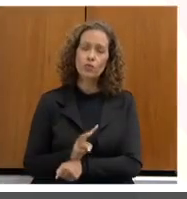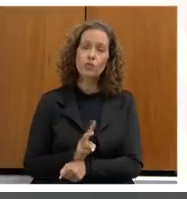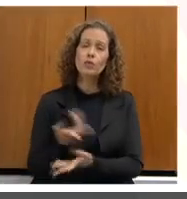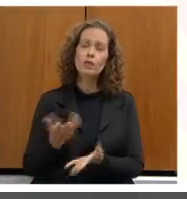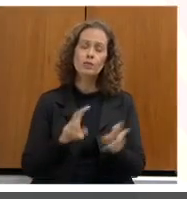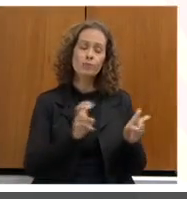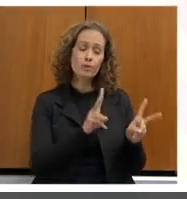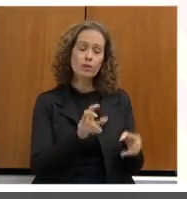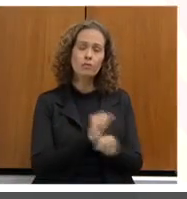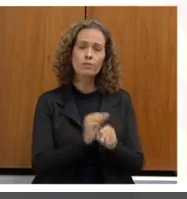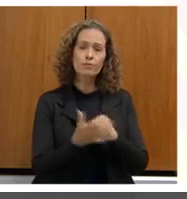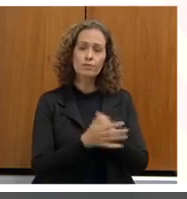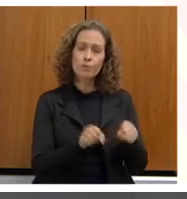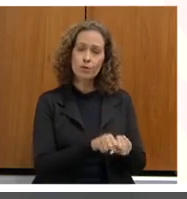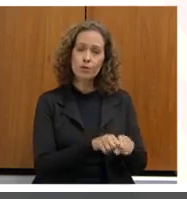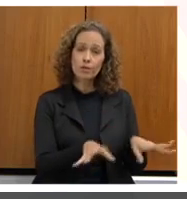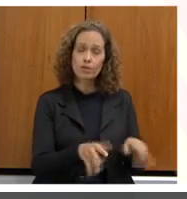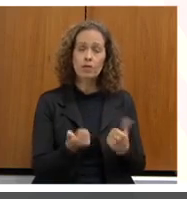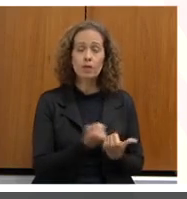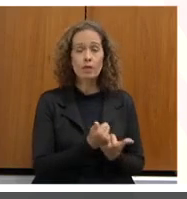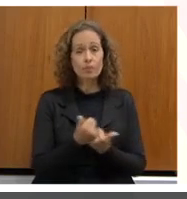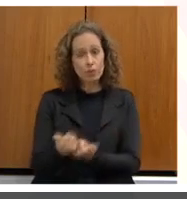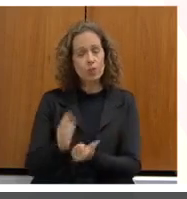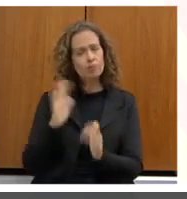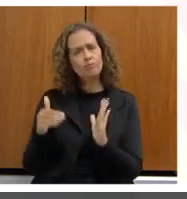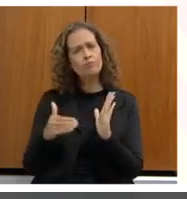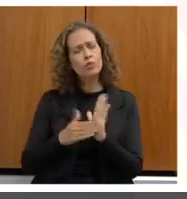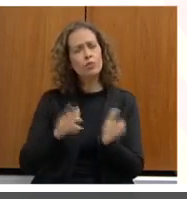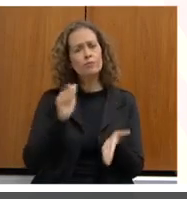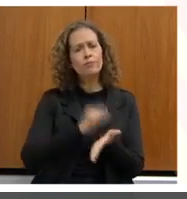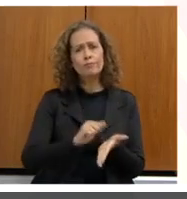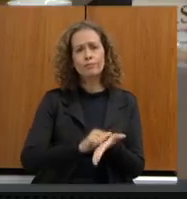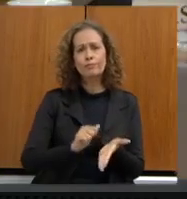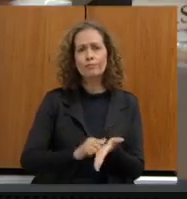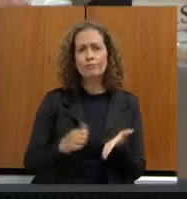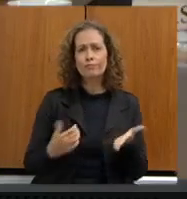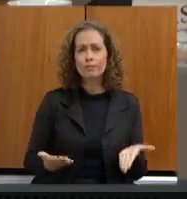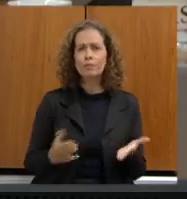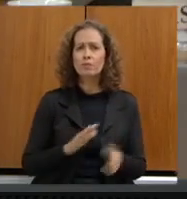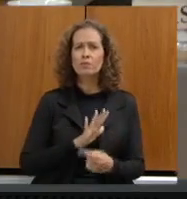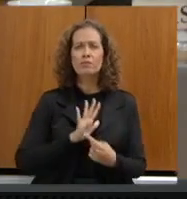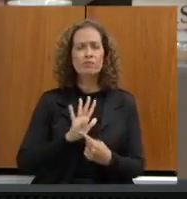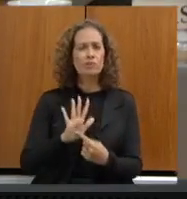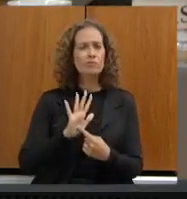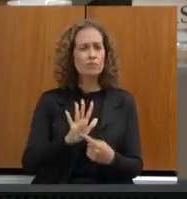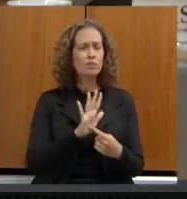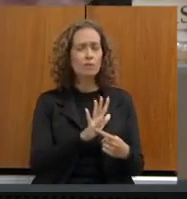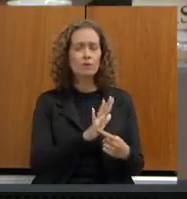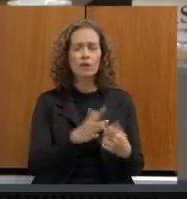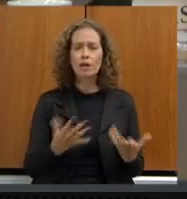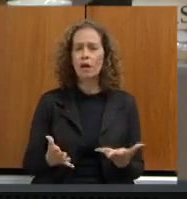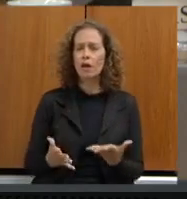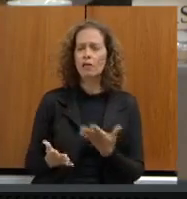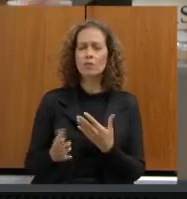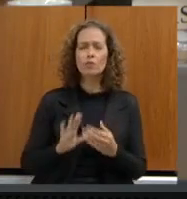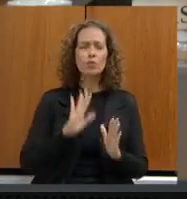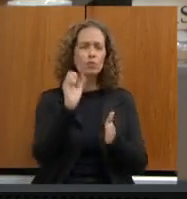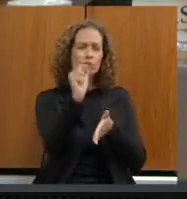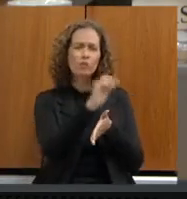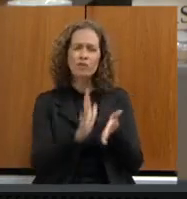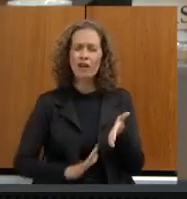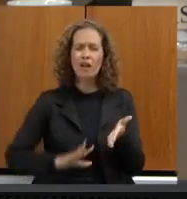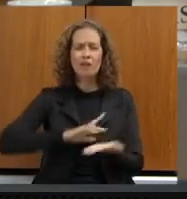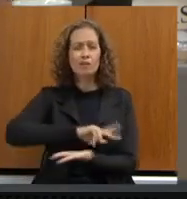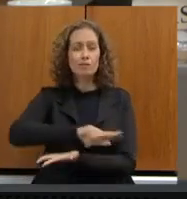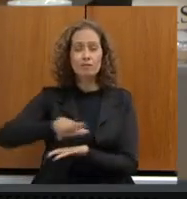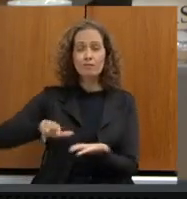em termos de ocorrência de apoio e tudo está registrado no Red qualquer tipo de apoio qualquer essas escoltas todas as atividades